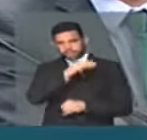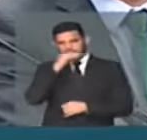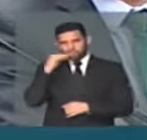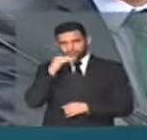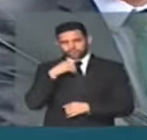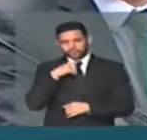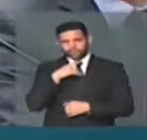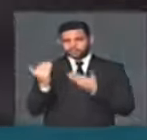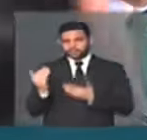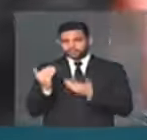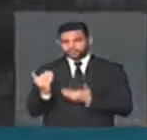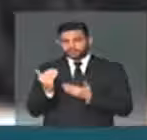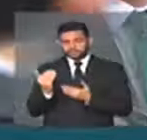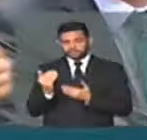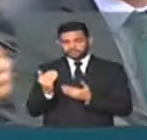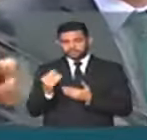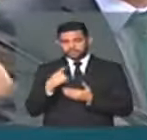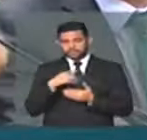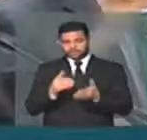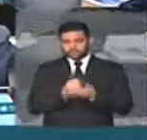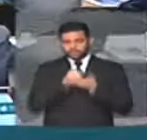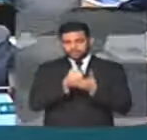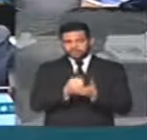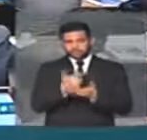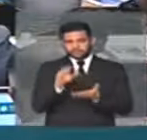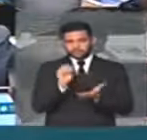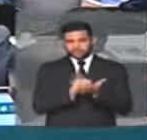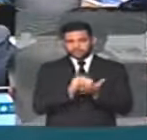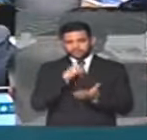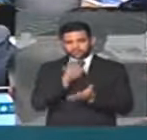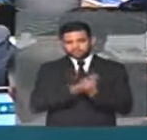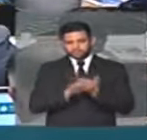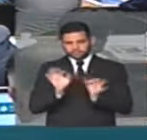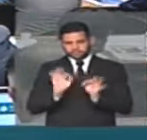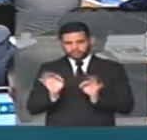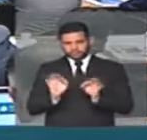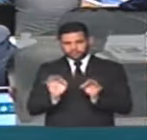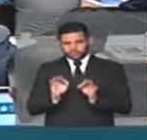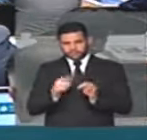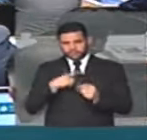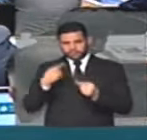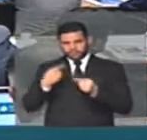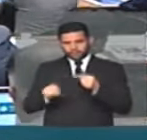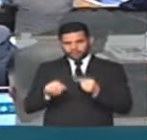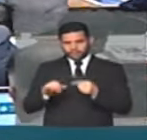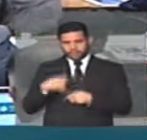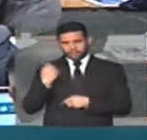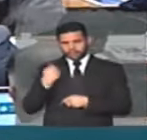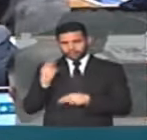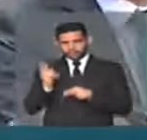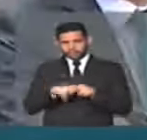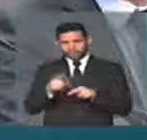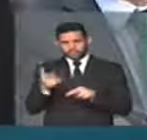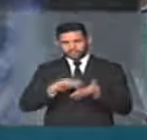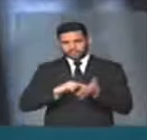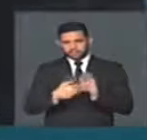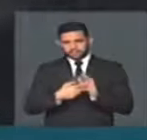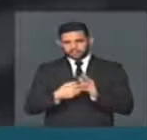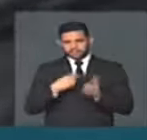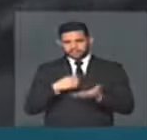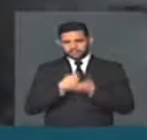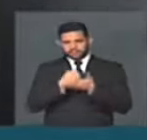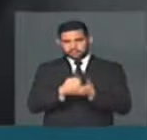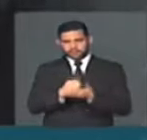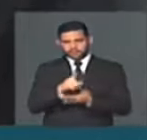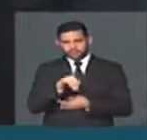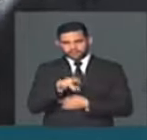adultos ou de adolescentes. Essa solidariedade aqui não falta a ninguém. Ser contra a redução da maioridade penal não significa